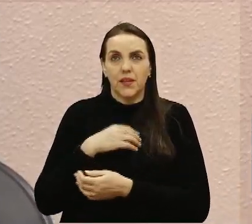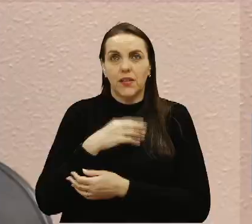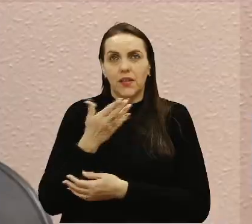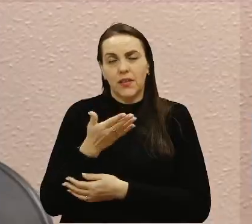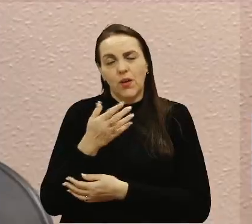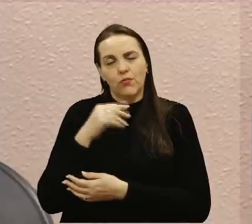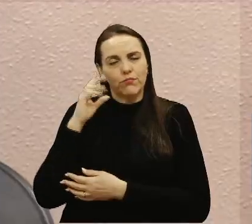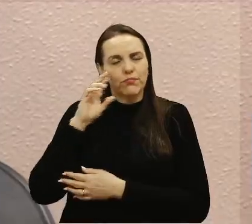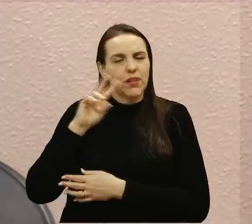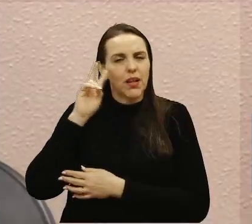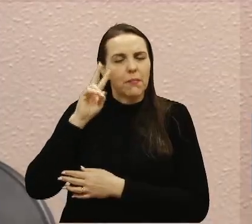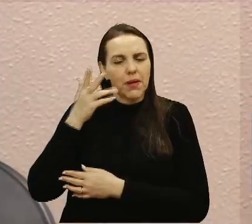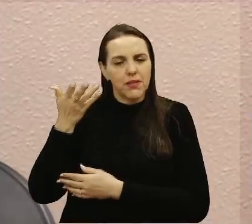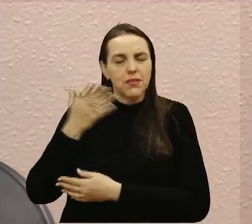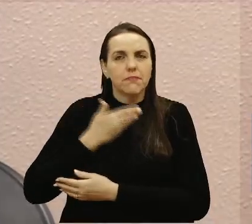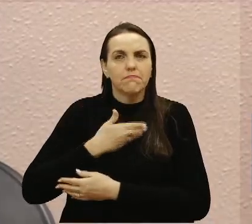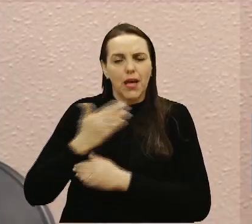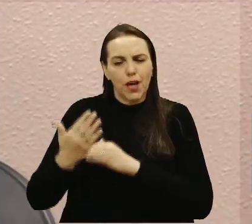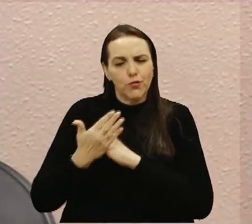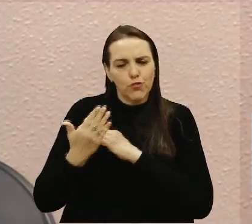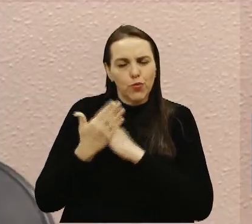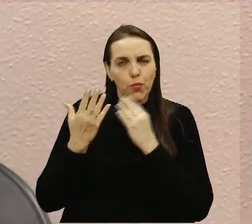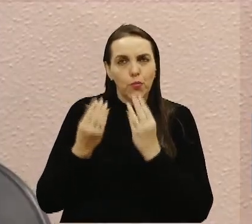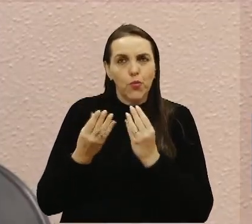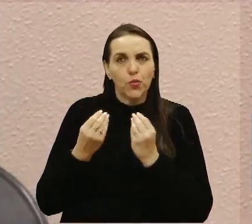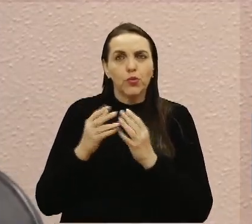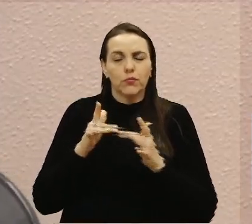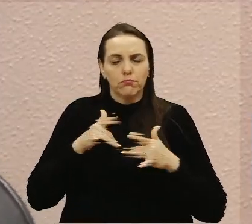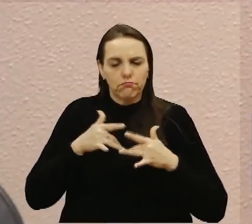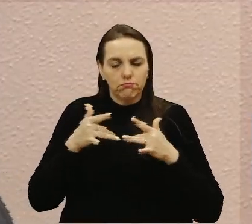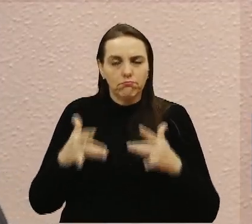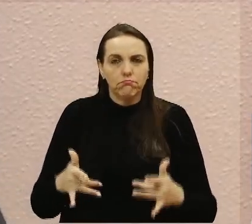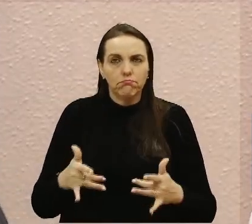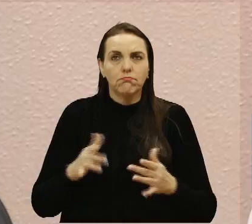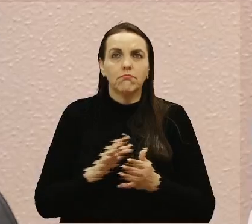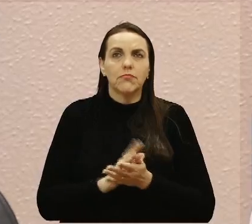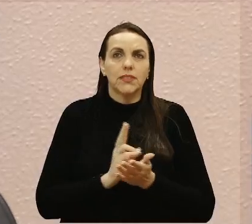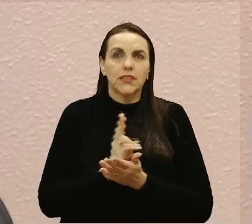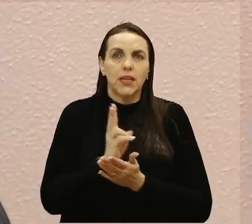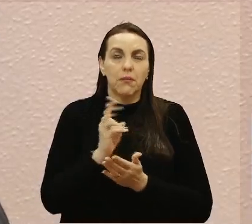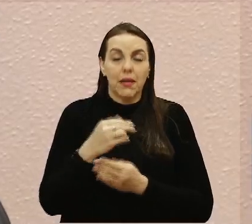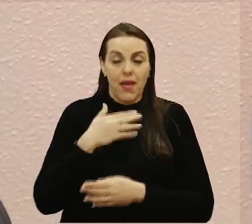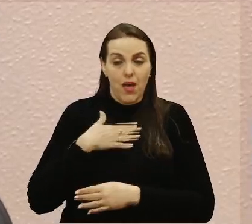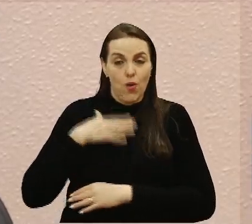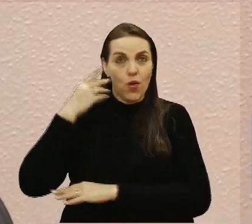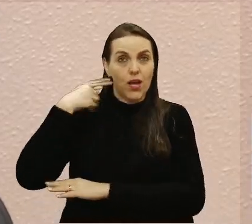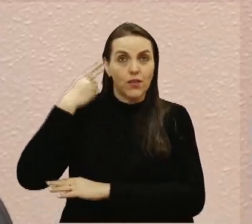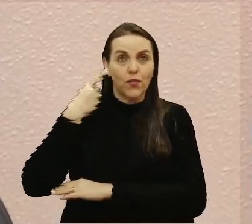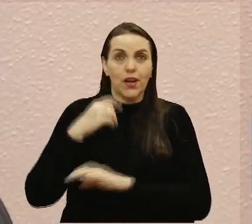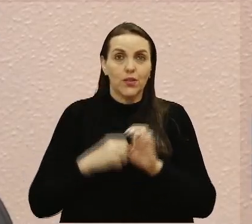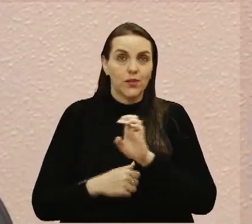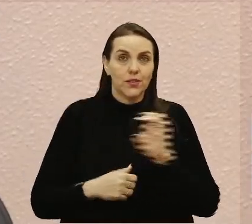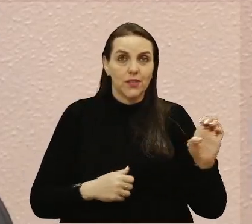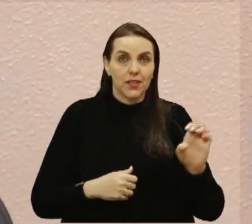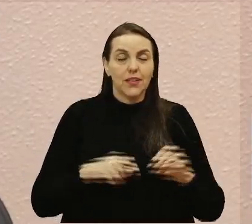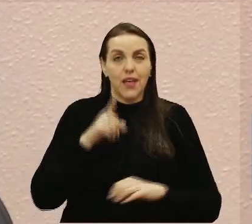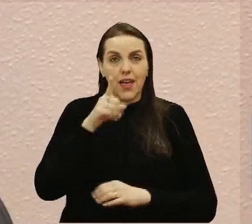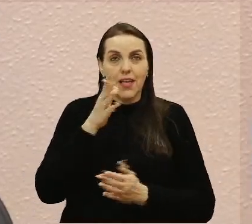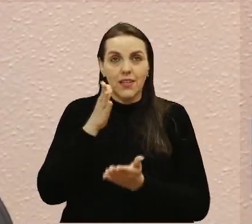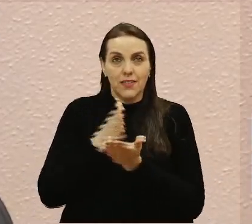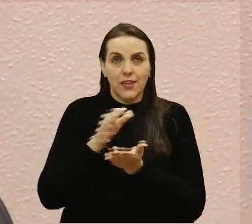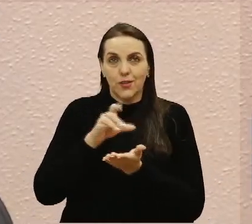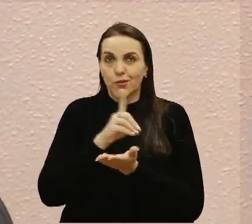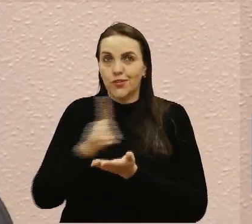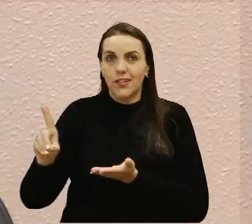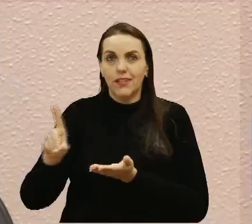tanto nos auxiliou e sempre teve à disposição, mesmo eu sendo um advogado muito de esquerda, ele sendo um advogado de centro-direita,